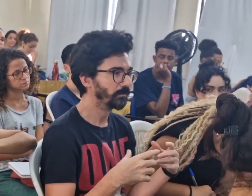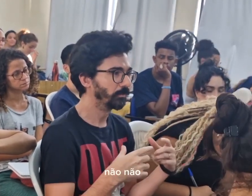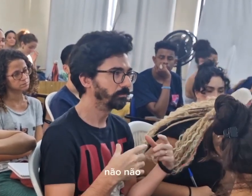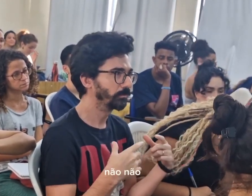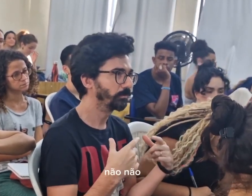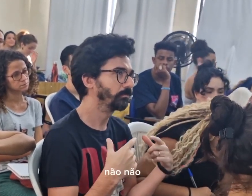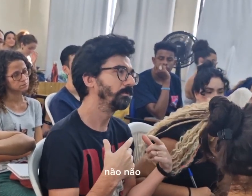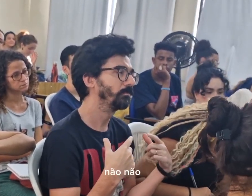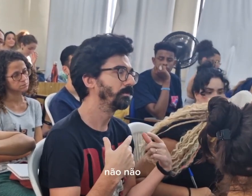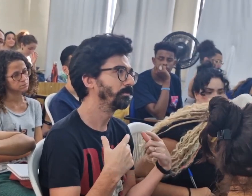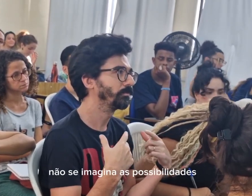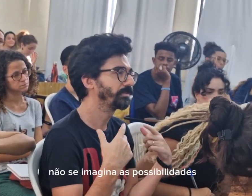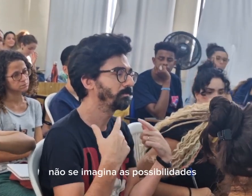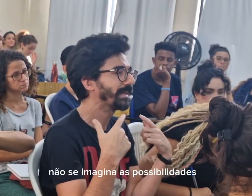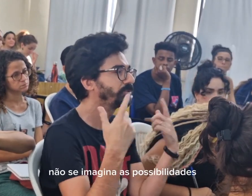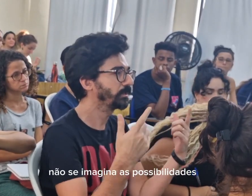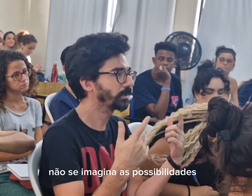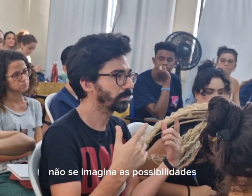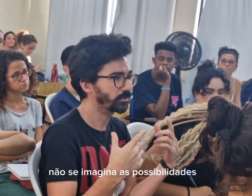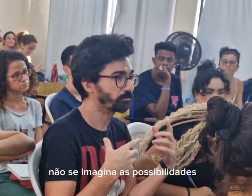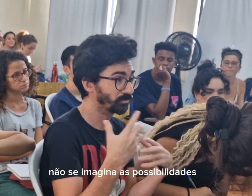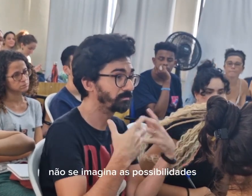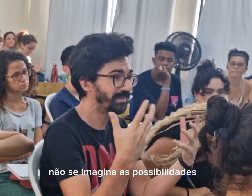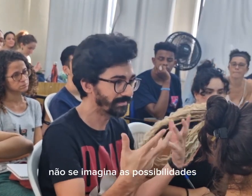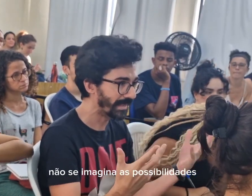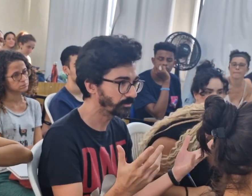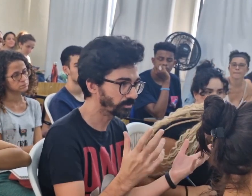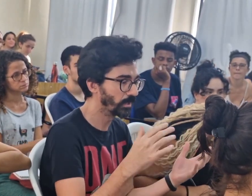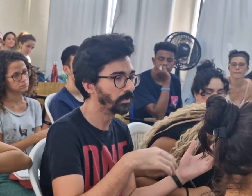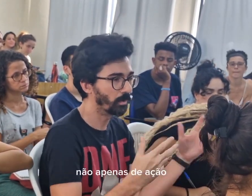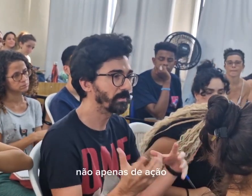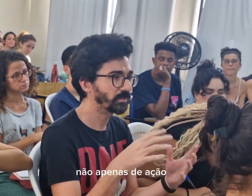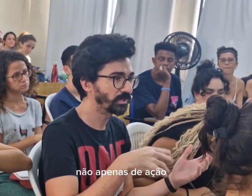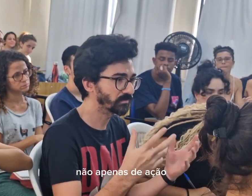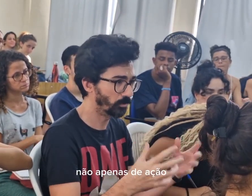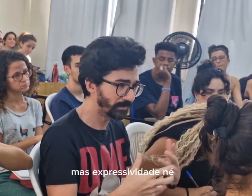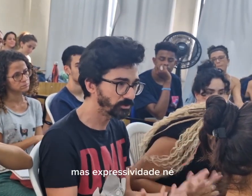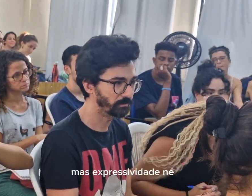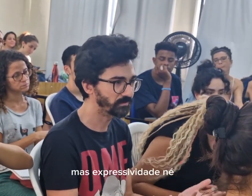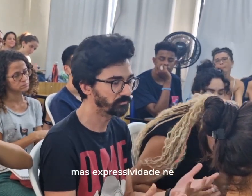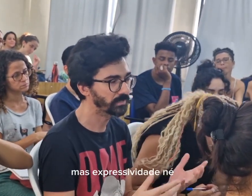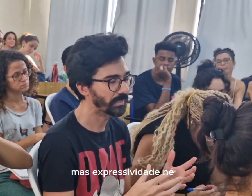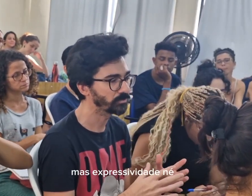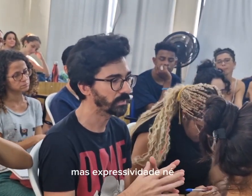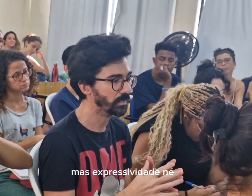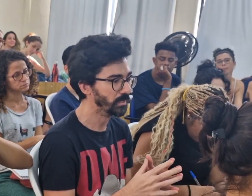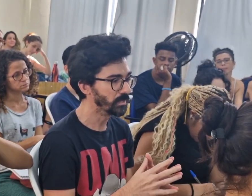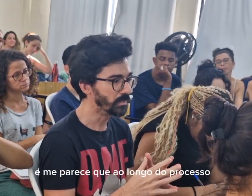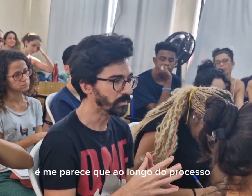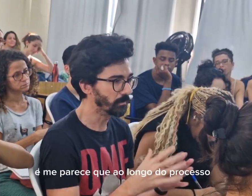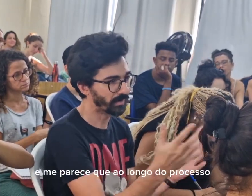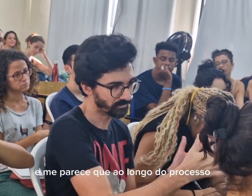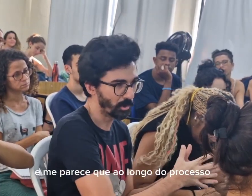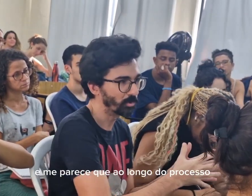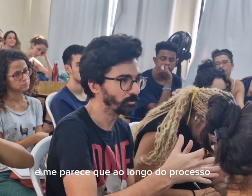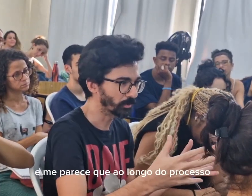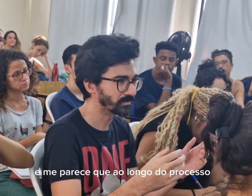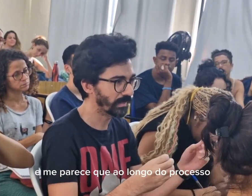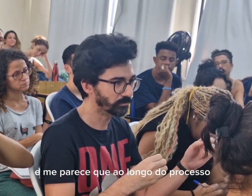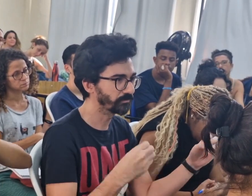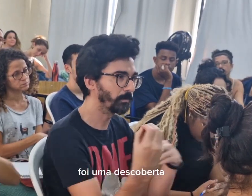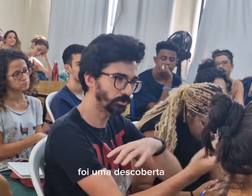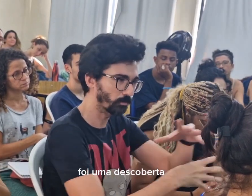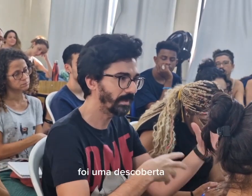cadeira, não se imagina as possibilidades, não apenas de ação, mas de expressividade, né? E me parece que ao